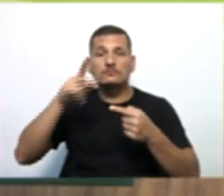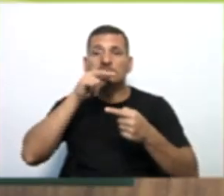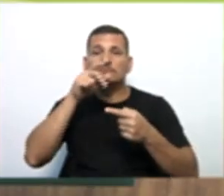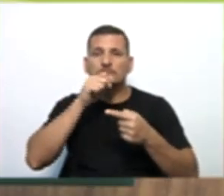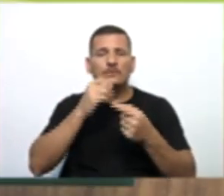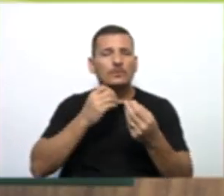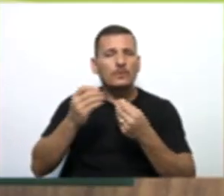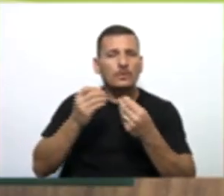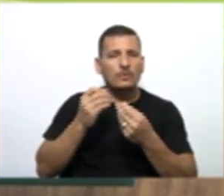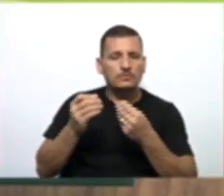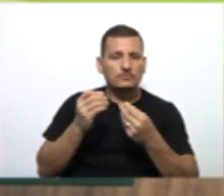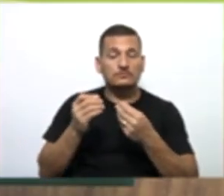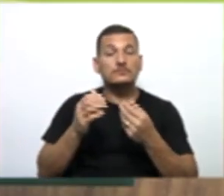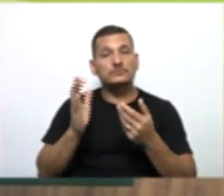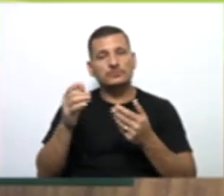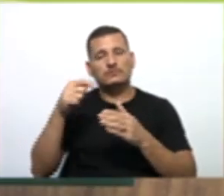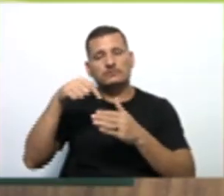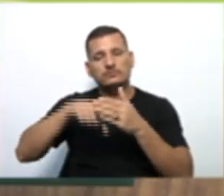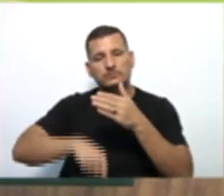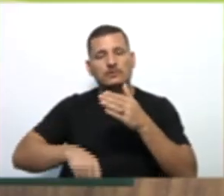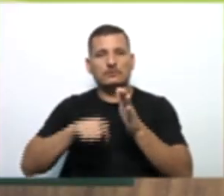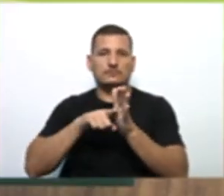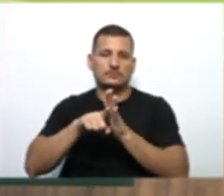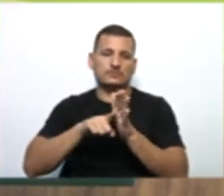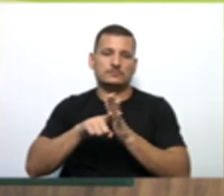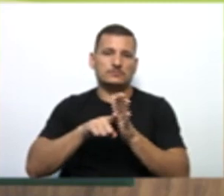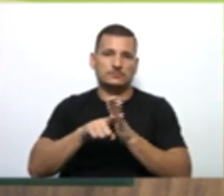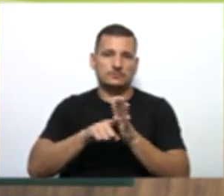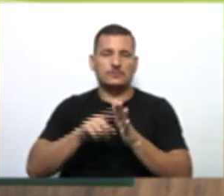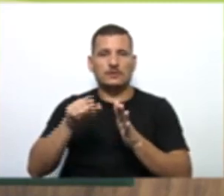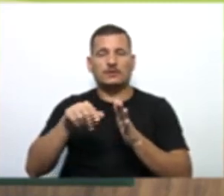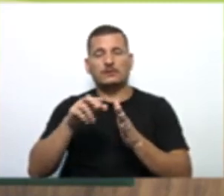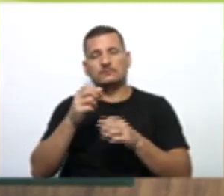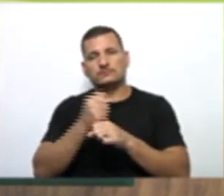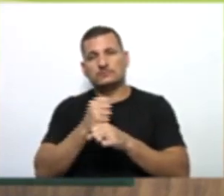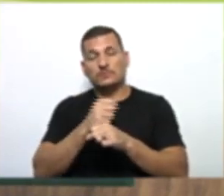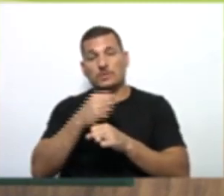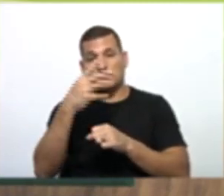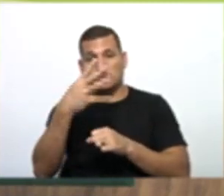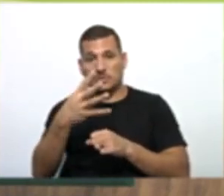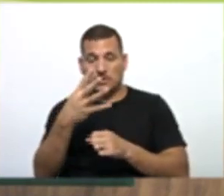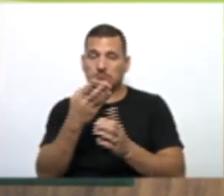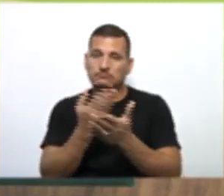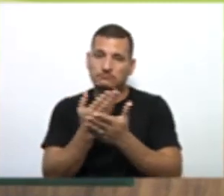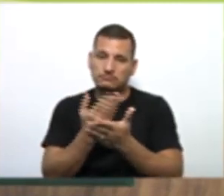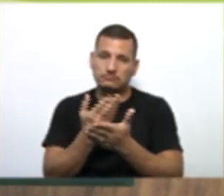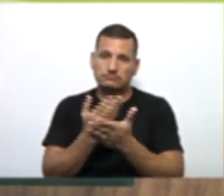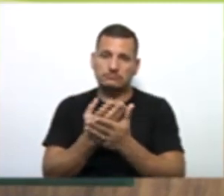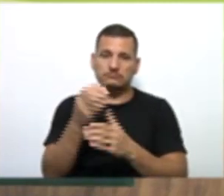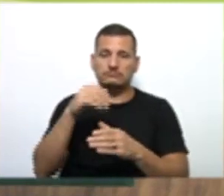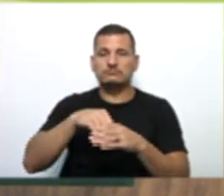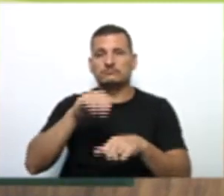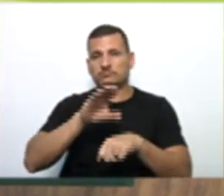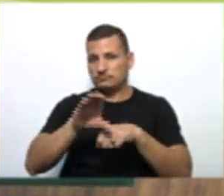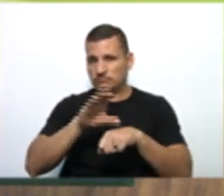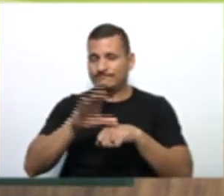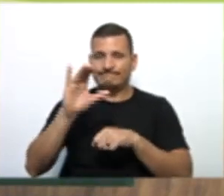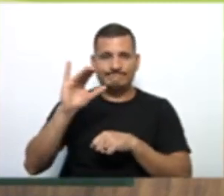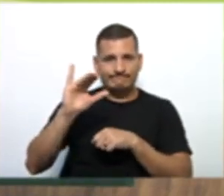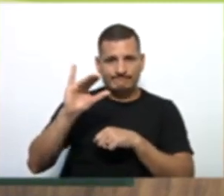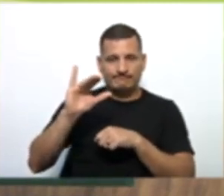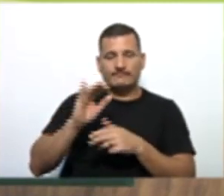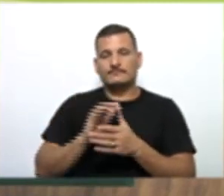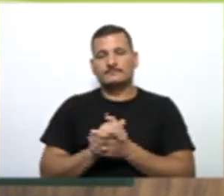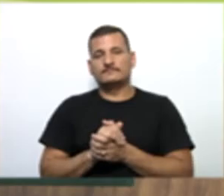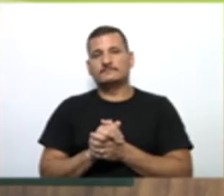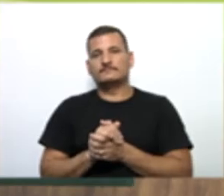Velho. Eu fiz uma pesquisa mais aprofundada, que foi resultado de 4 anos de estudos e de pesquisas dentro do curso de Ciências Sociais.